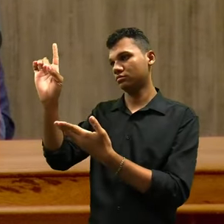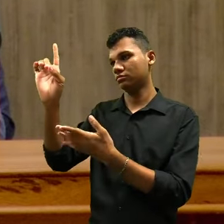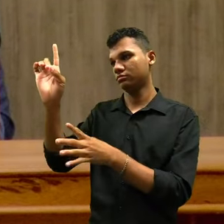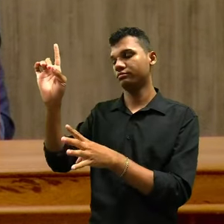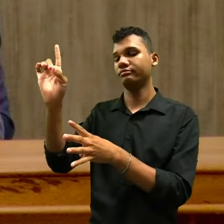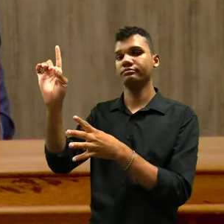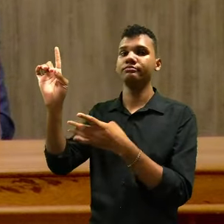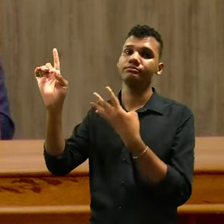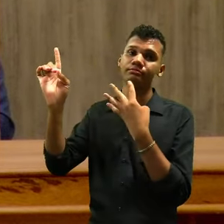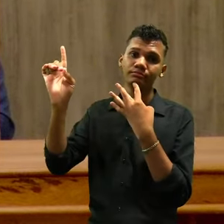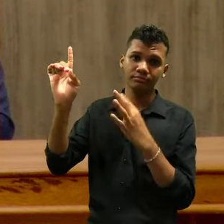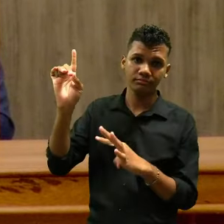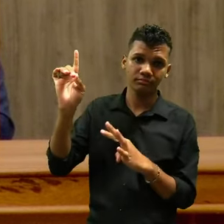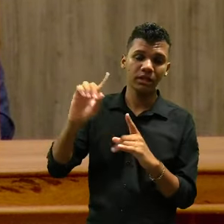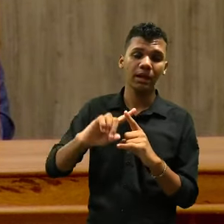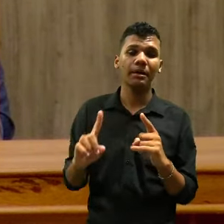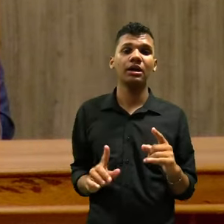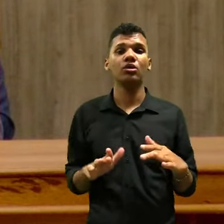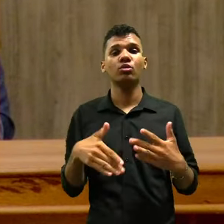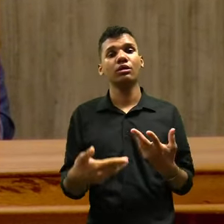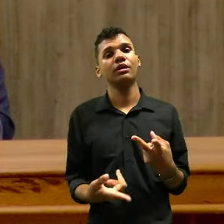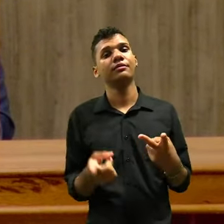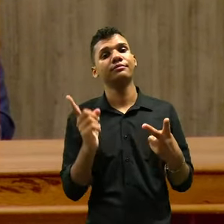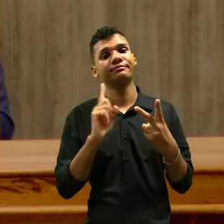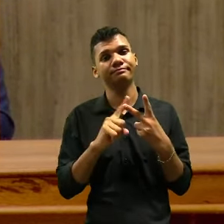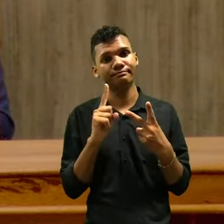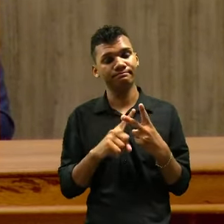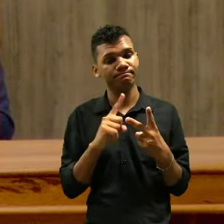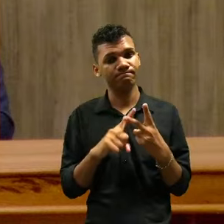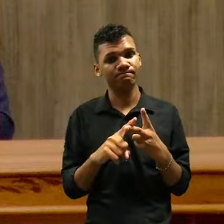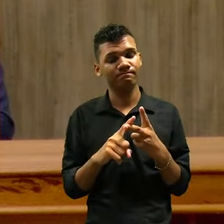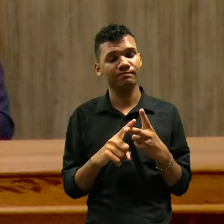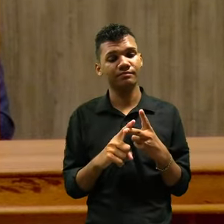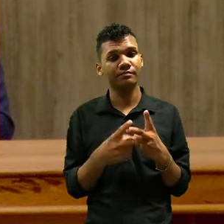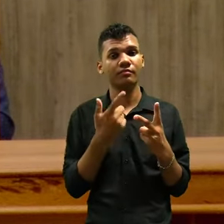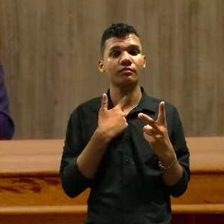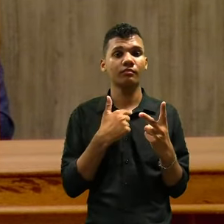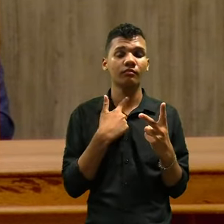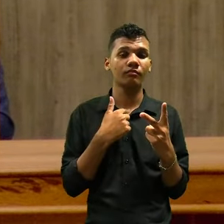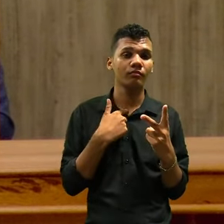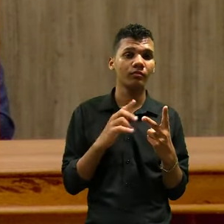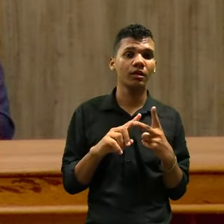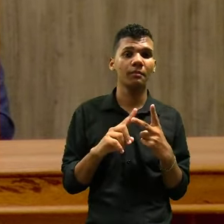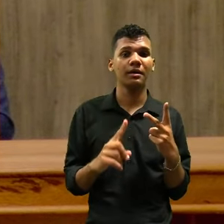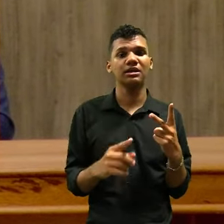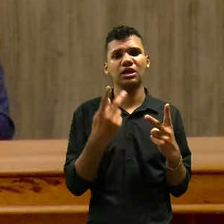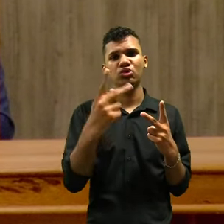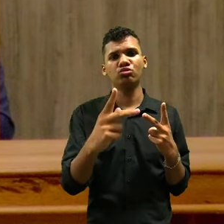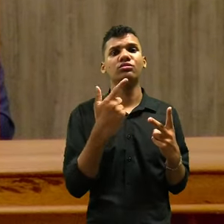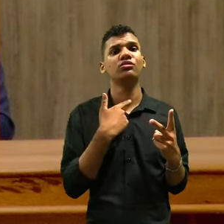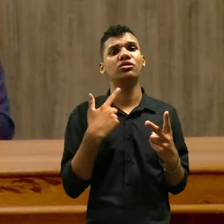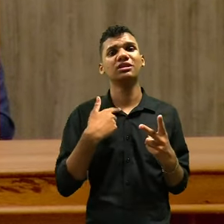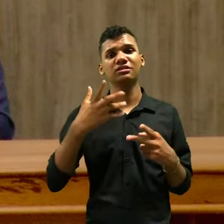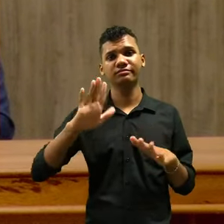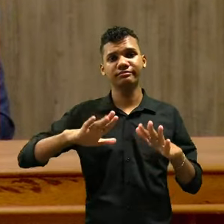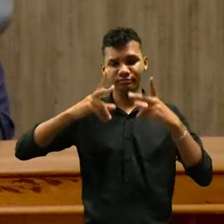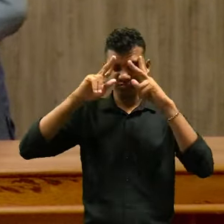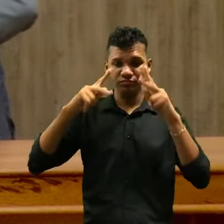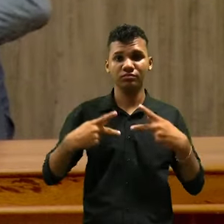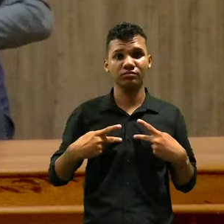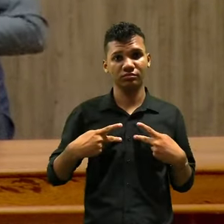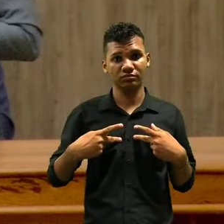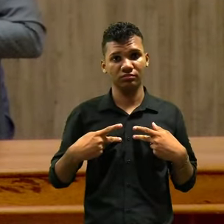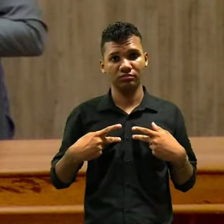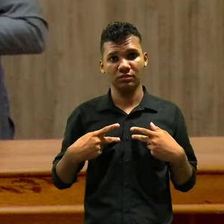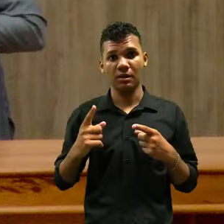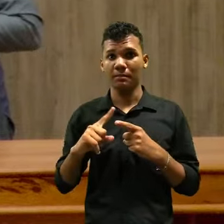conhec Qual é a segunda coisa da personalidade a vontade agora a tua vontade humana é dirigida para a